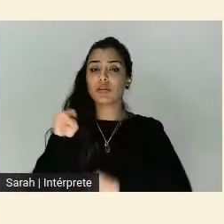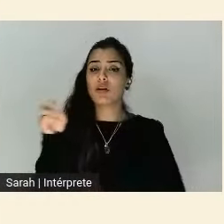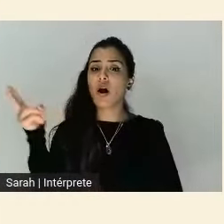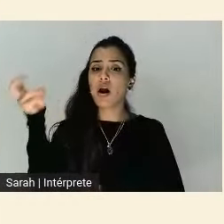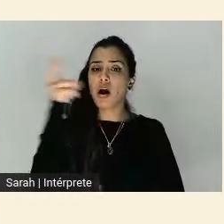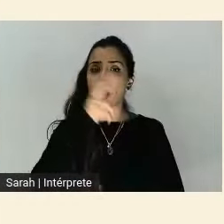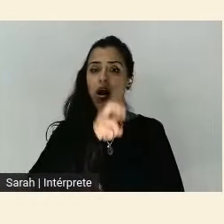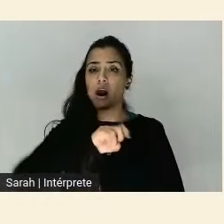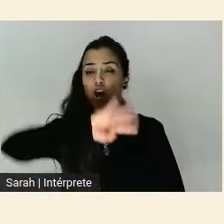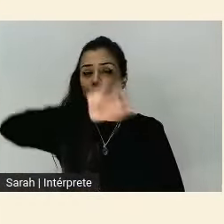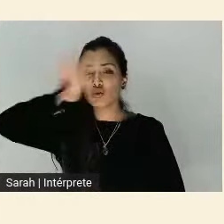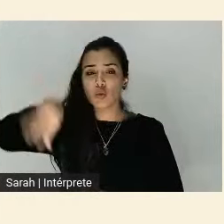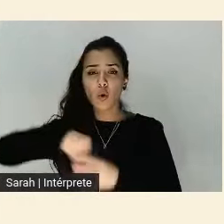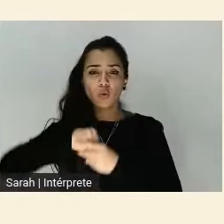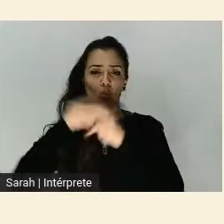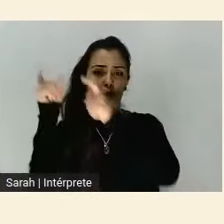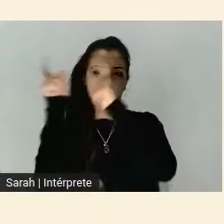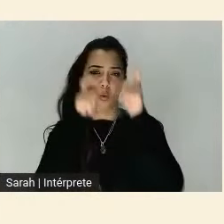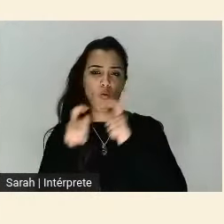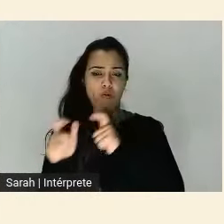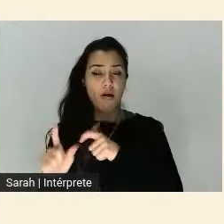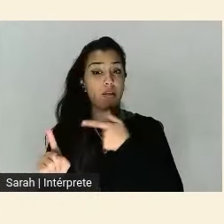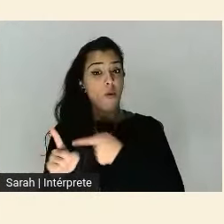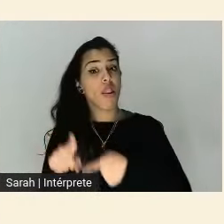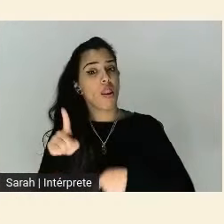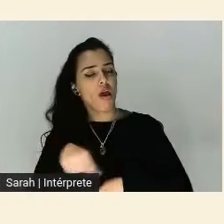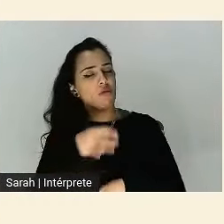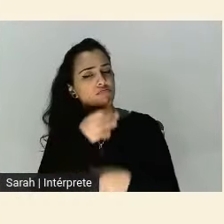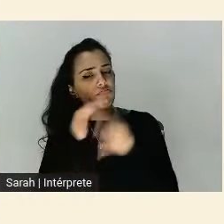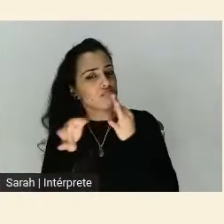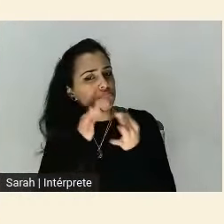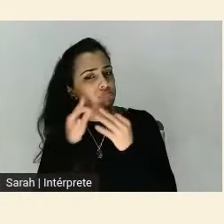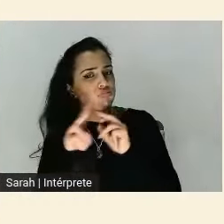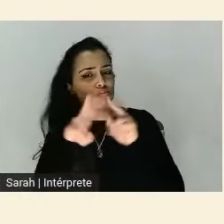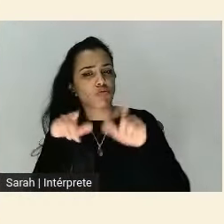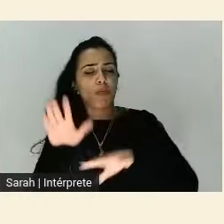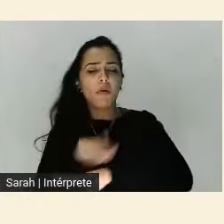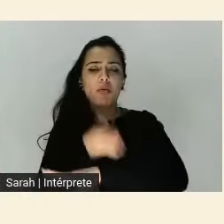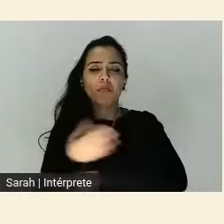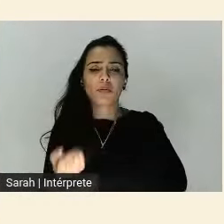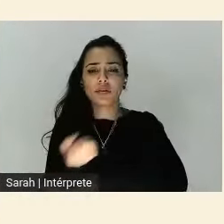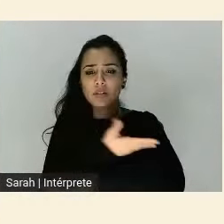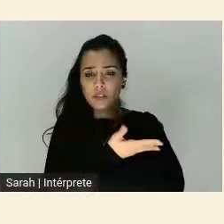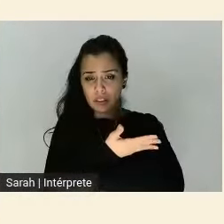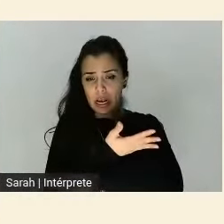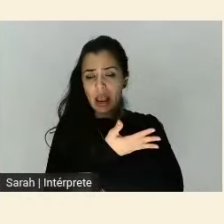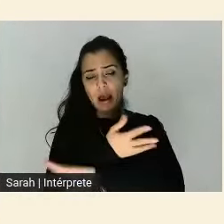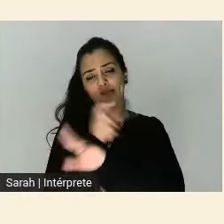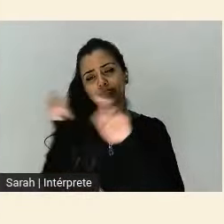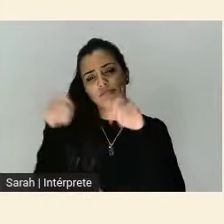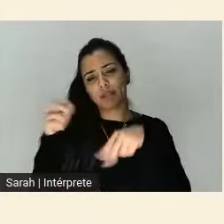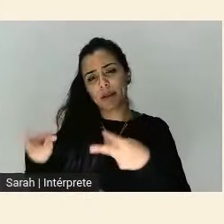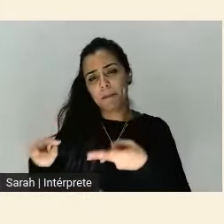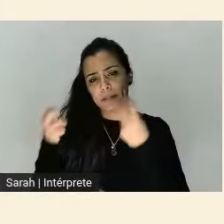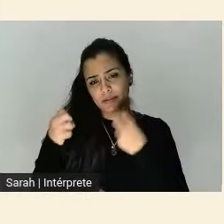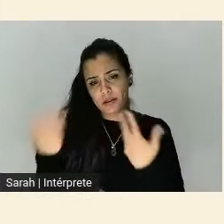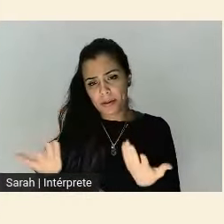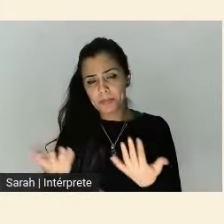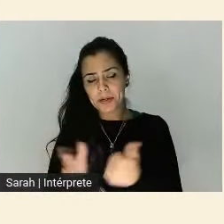Ele é um crítico mordaz, né, da modernidade, né, notadamente da modernização, né,